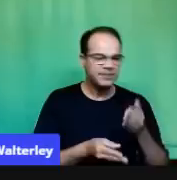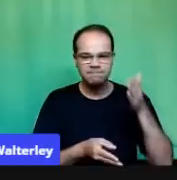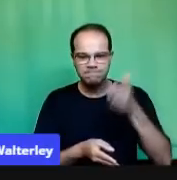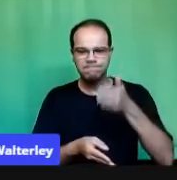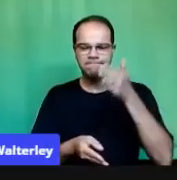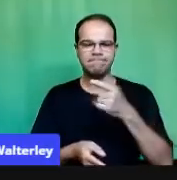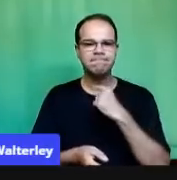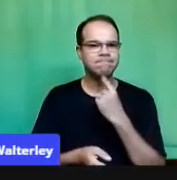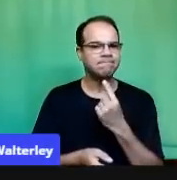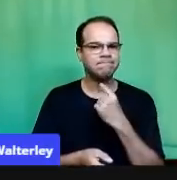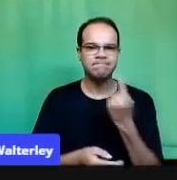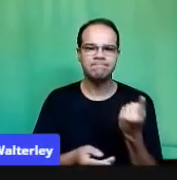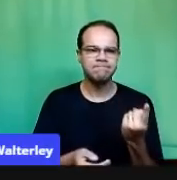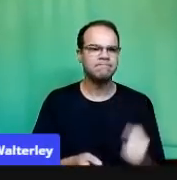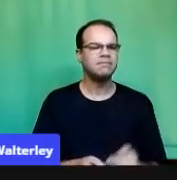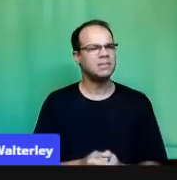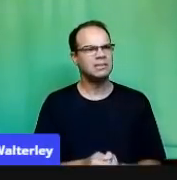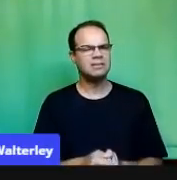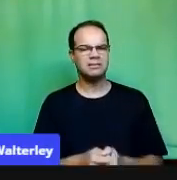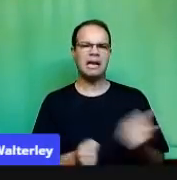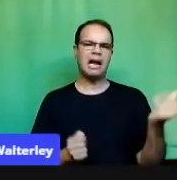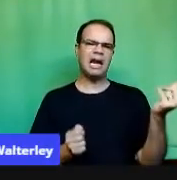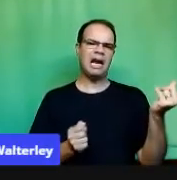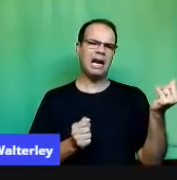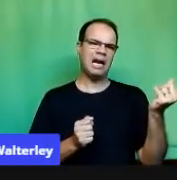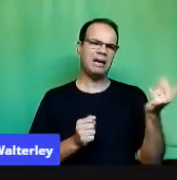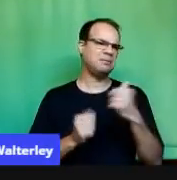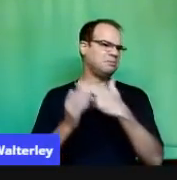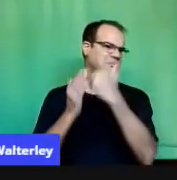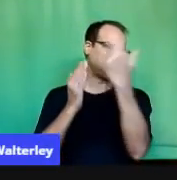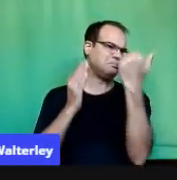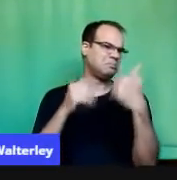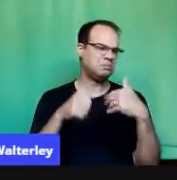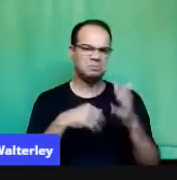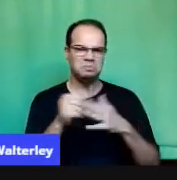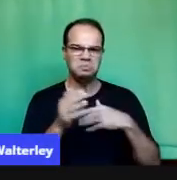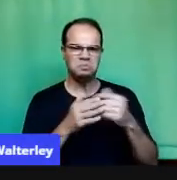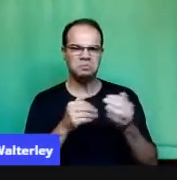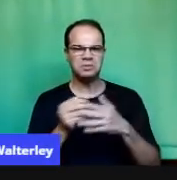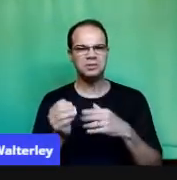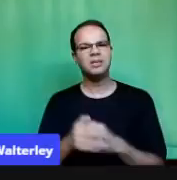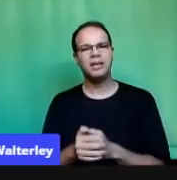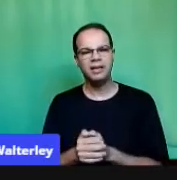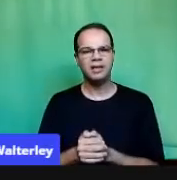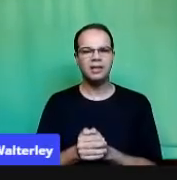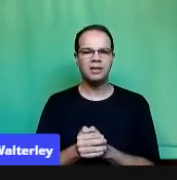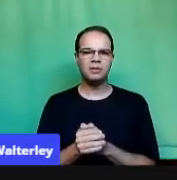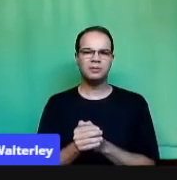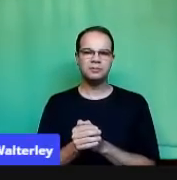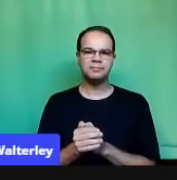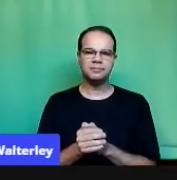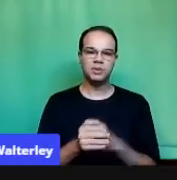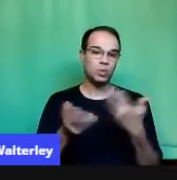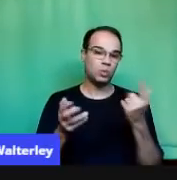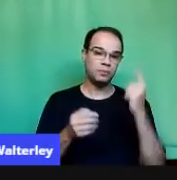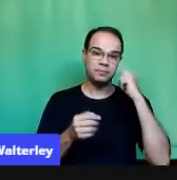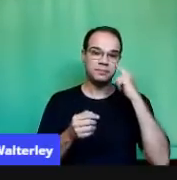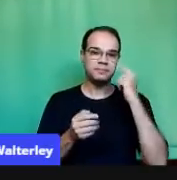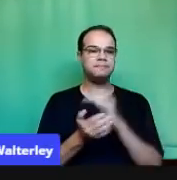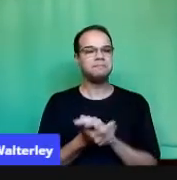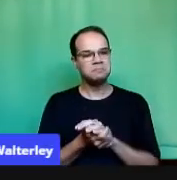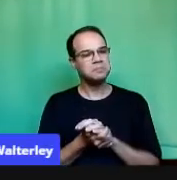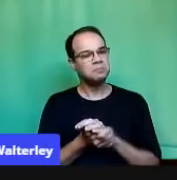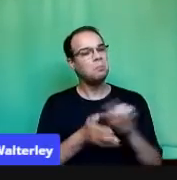artista. Aquela velha pergunta de que, você é artista? Então, com o que